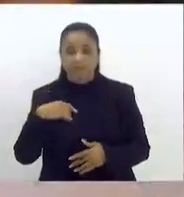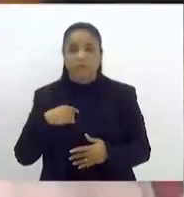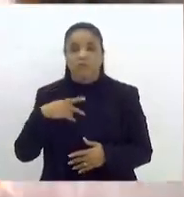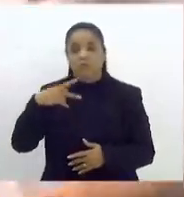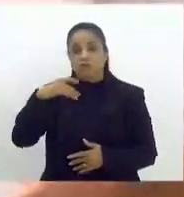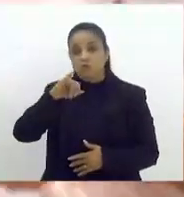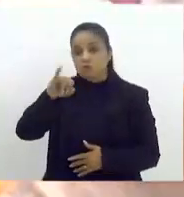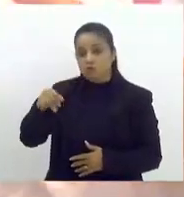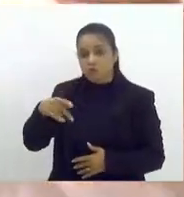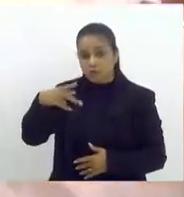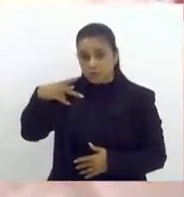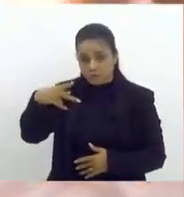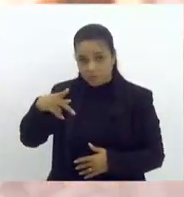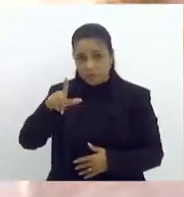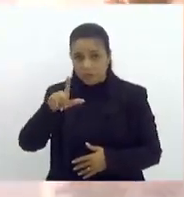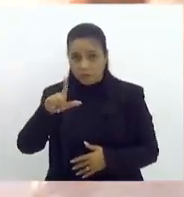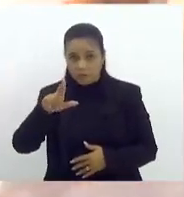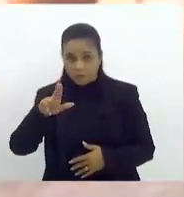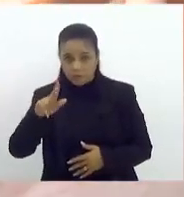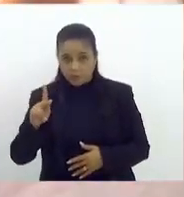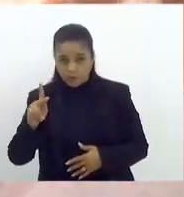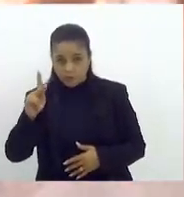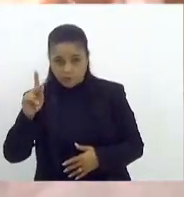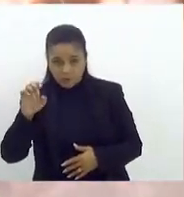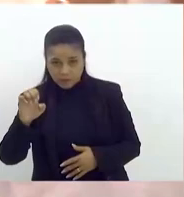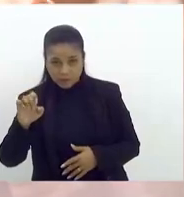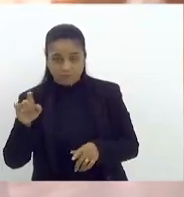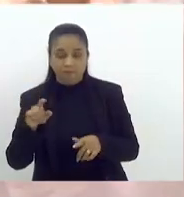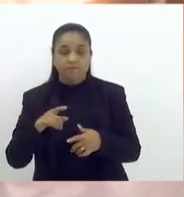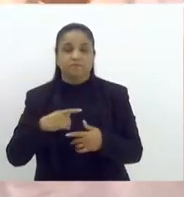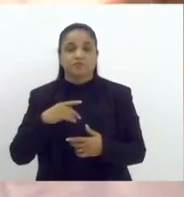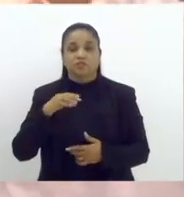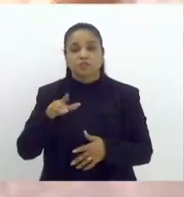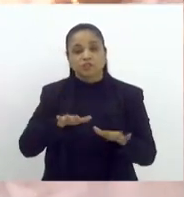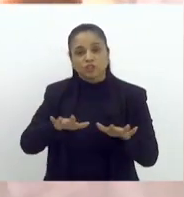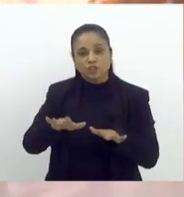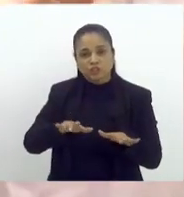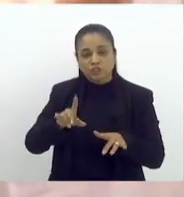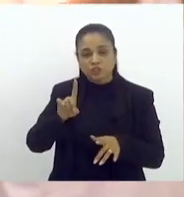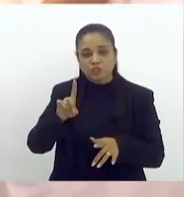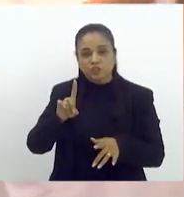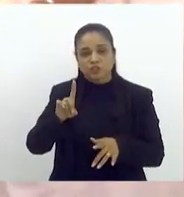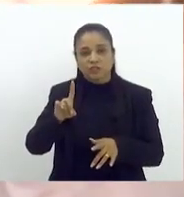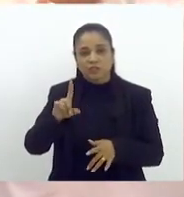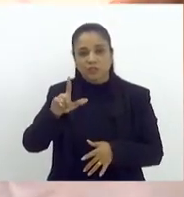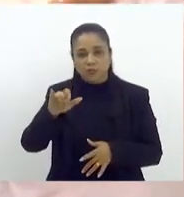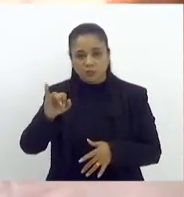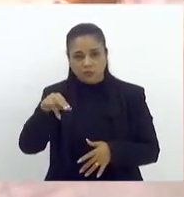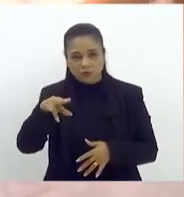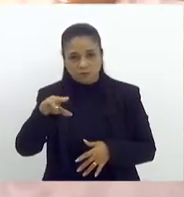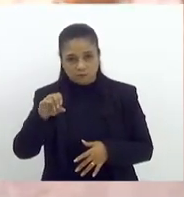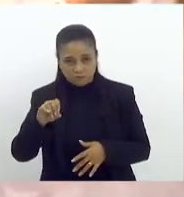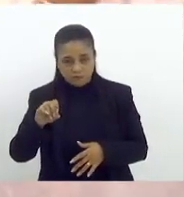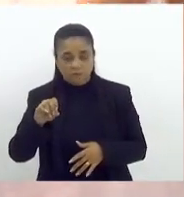jpu Quem tá na casa DJ Nino tá na casa